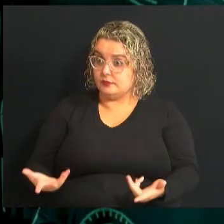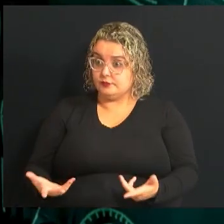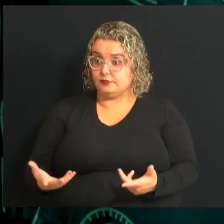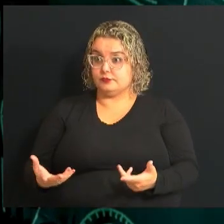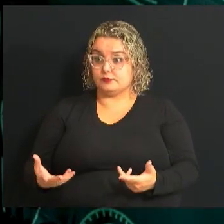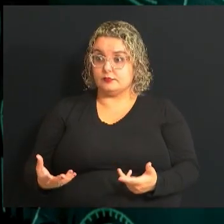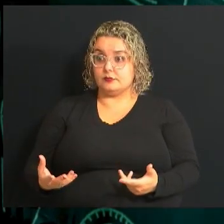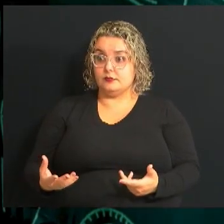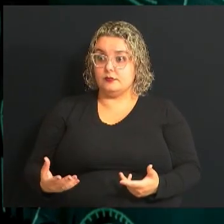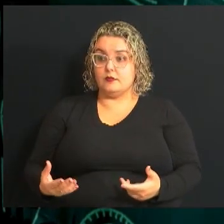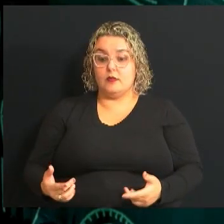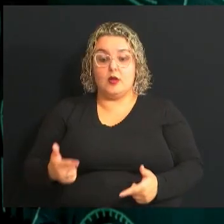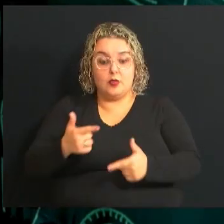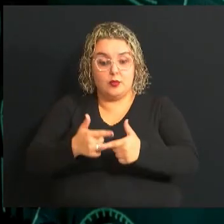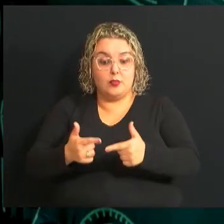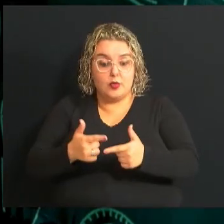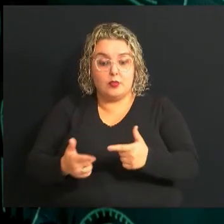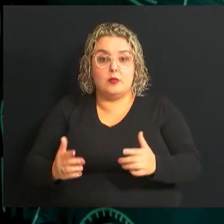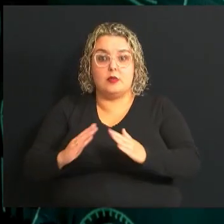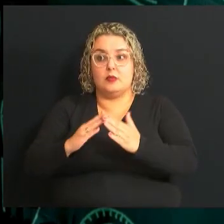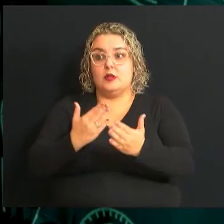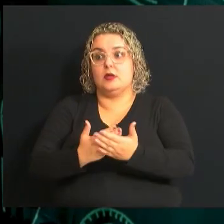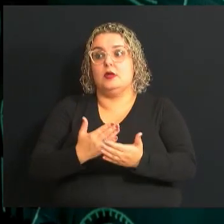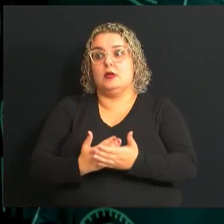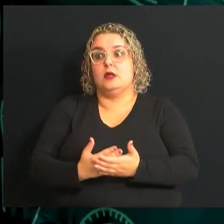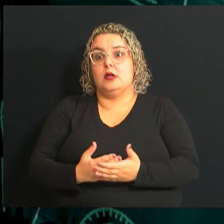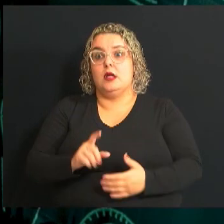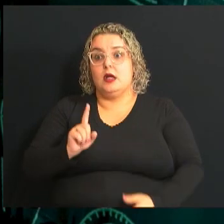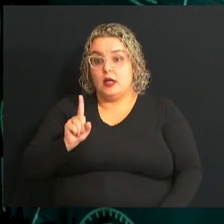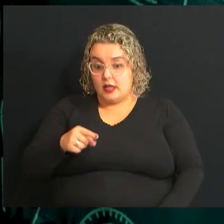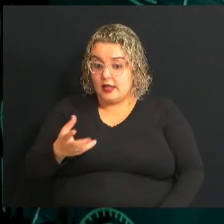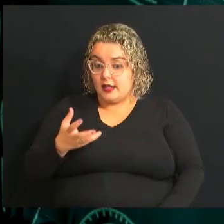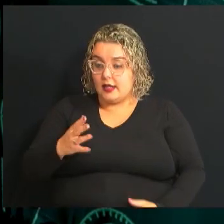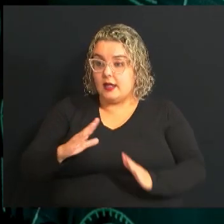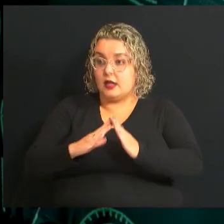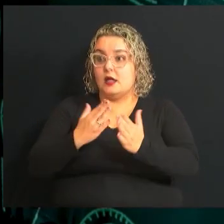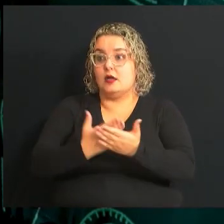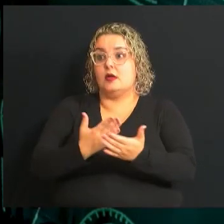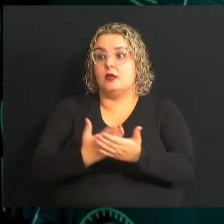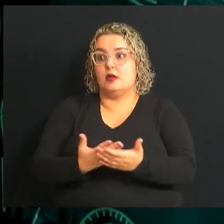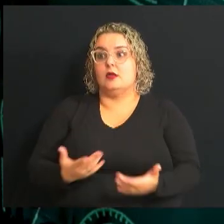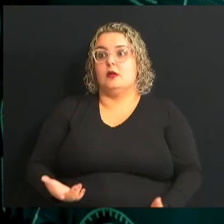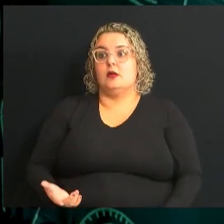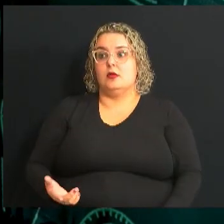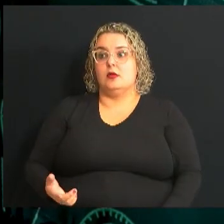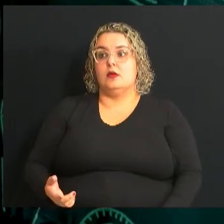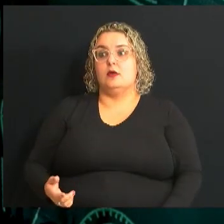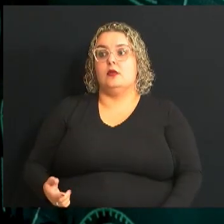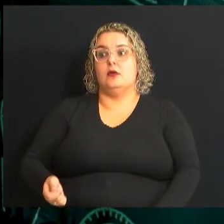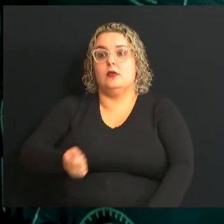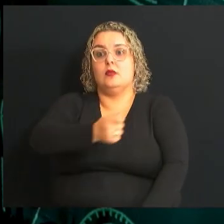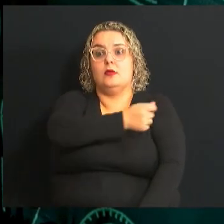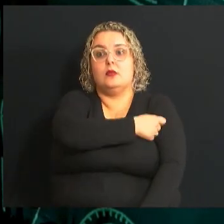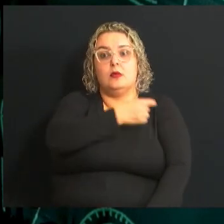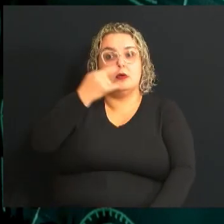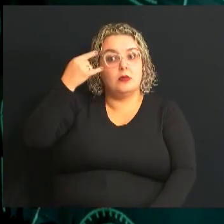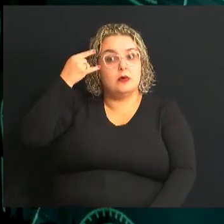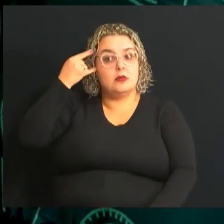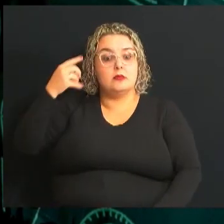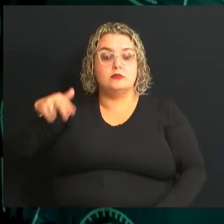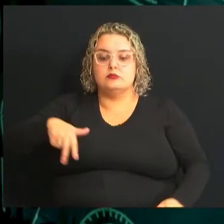escola mesmo, né? Você quer deixar uma escola desesperada, é ter um aluno autista rodando pela escola,